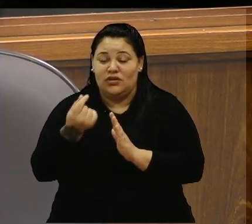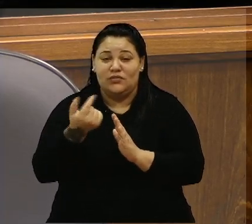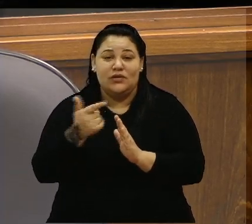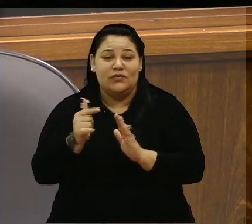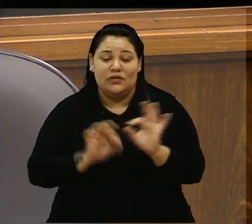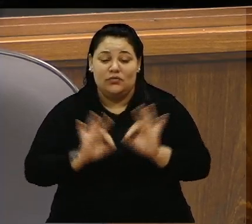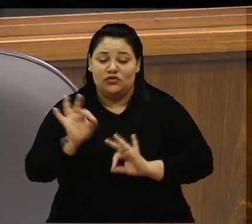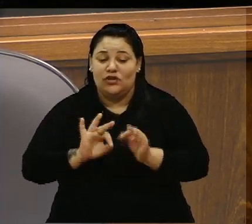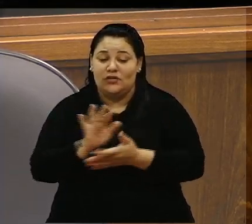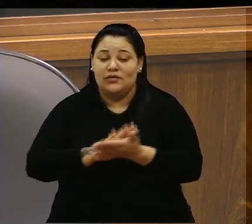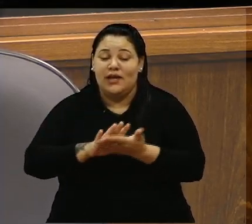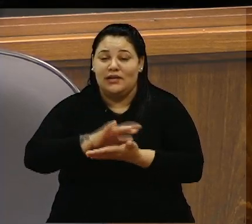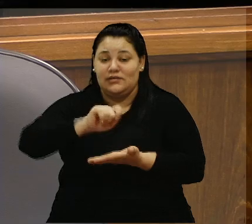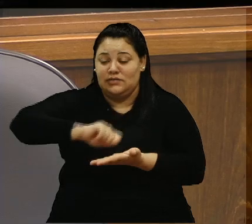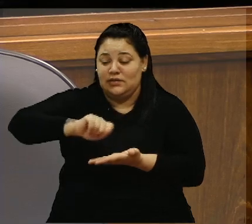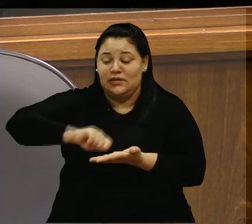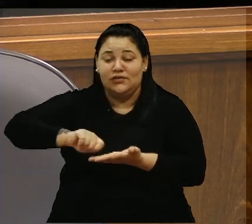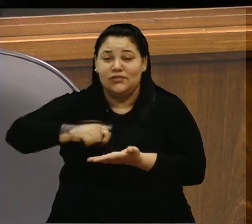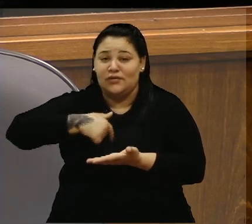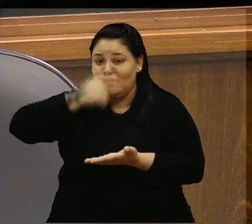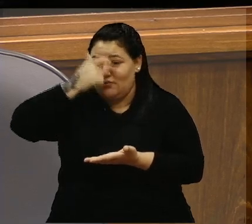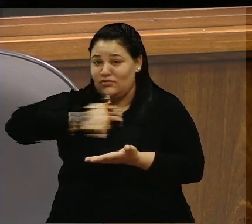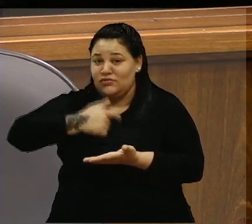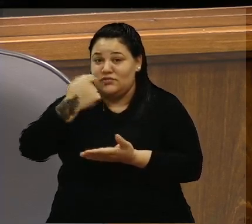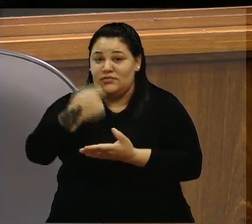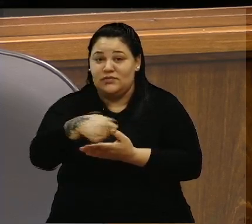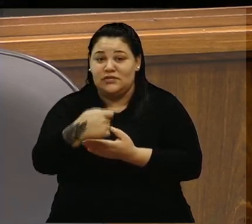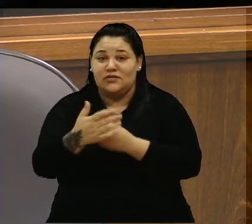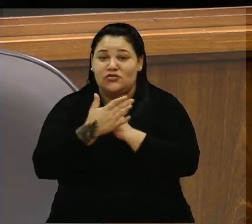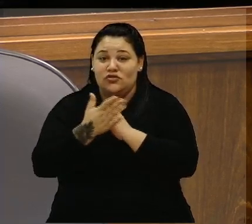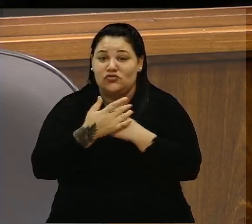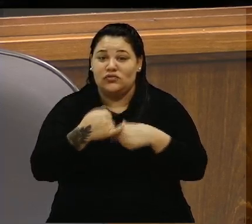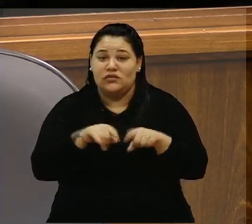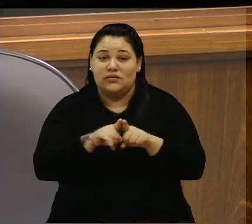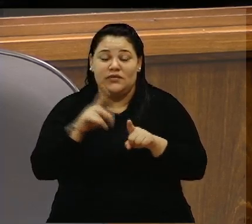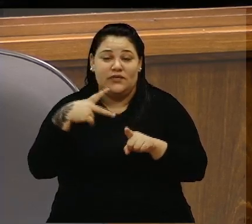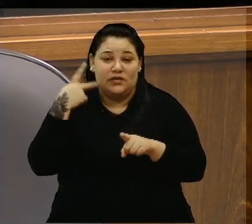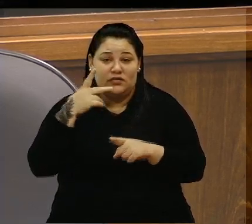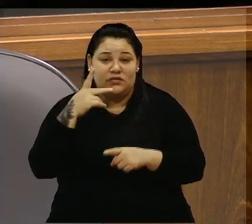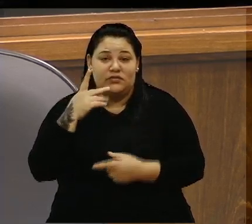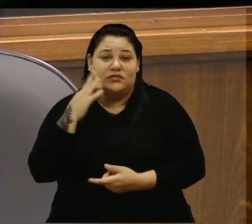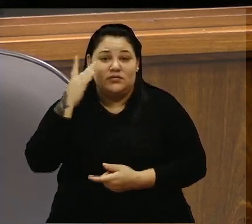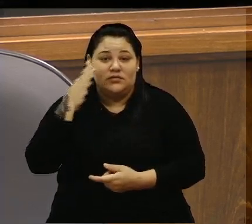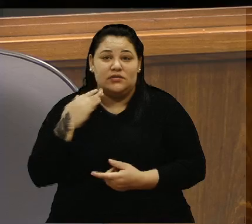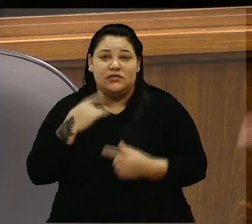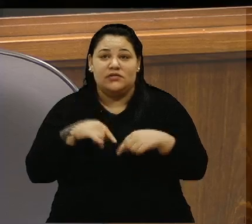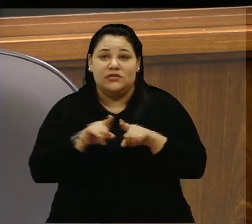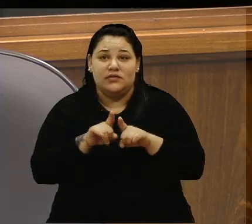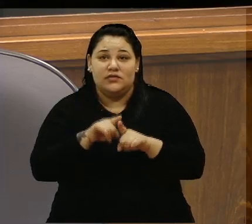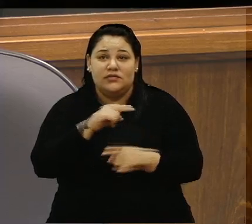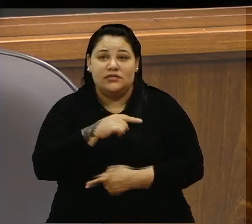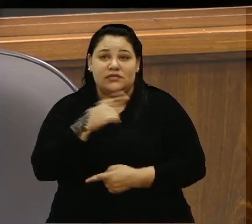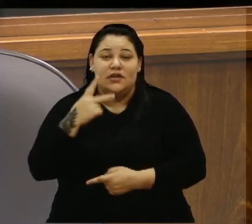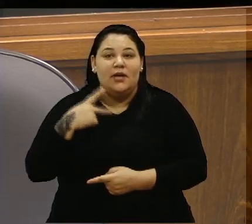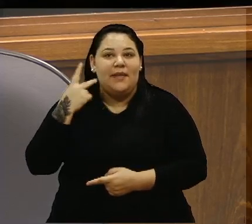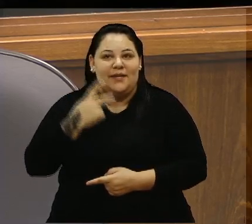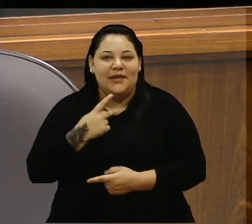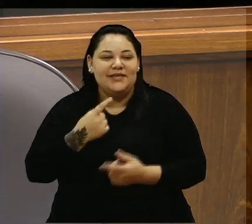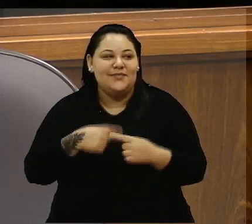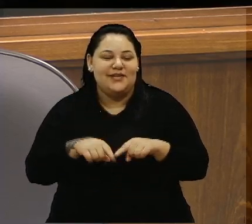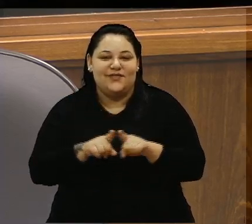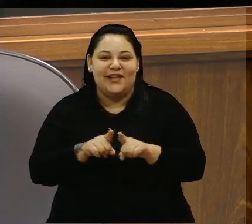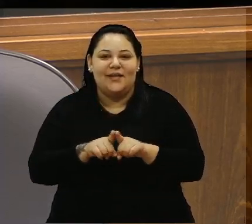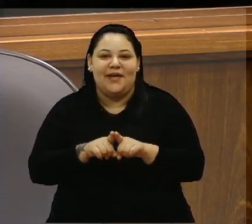bem escrito. Talvez eles precisem da nossa ajuda. Vereadora Daiane, vereador Cláudio são advogados, vereadora Rose é advogada